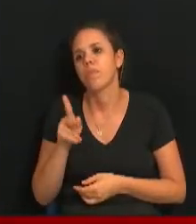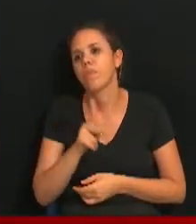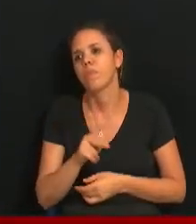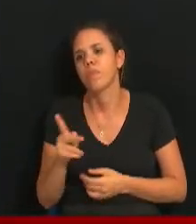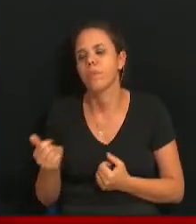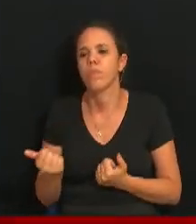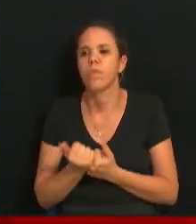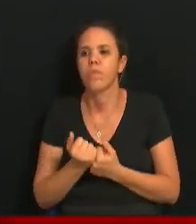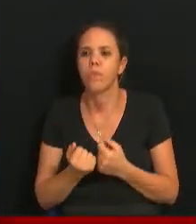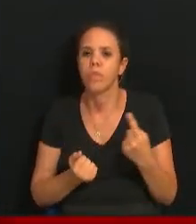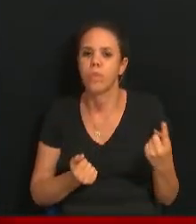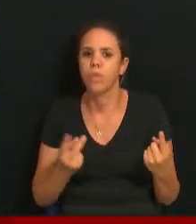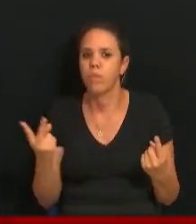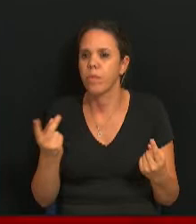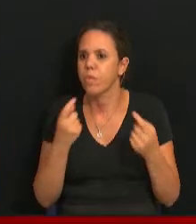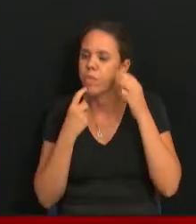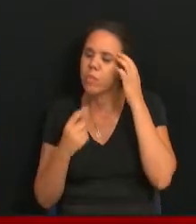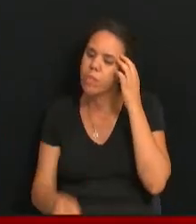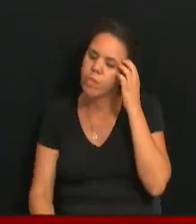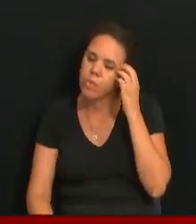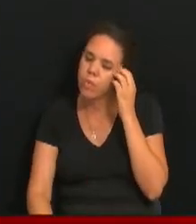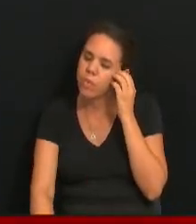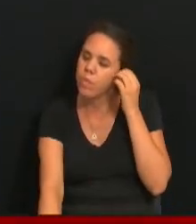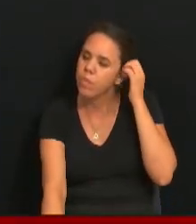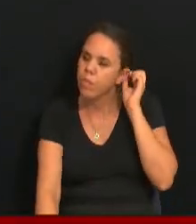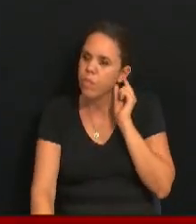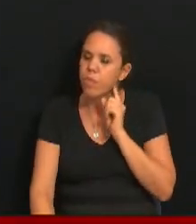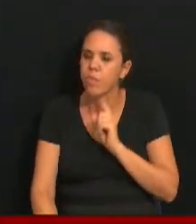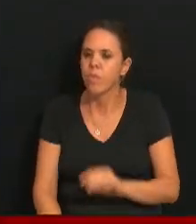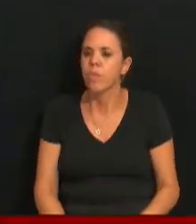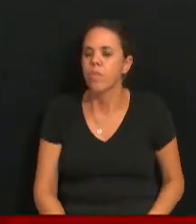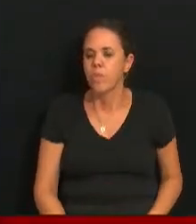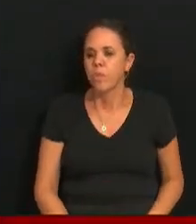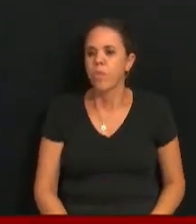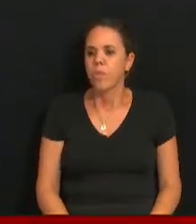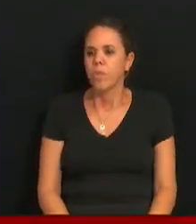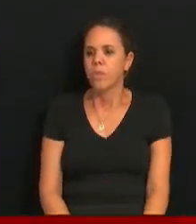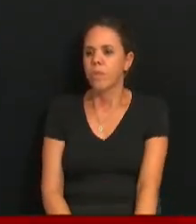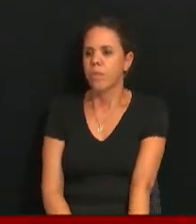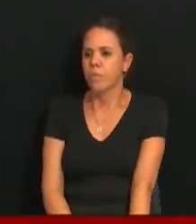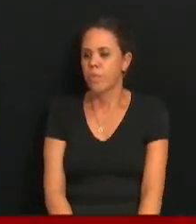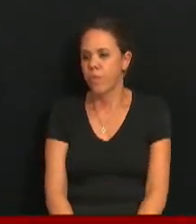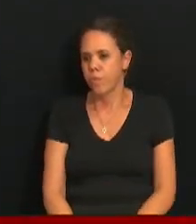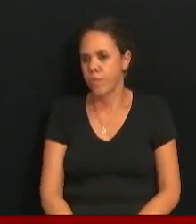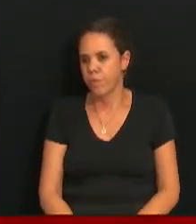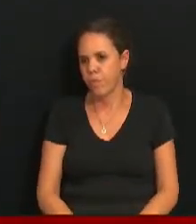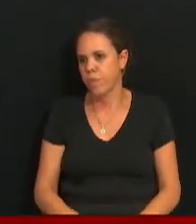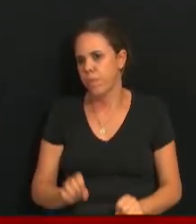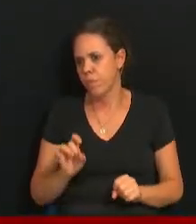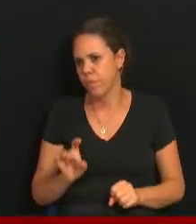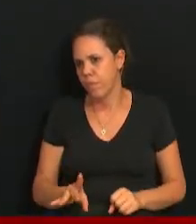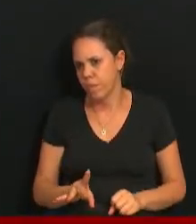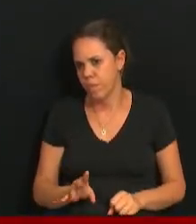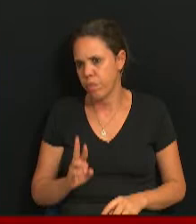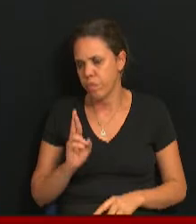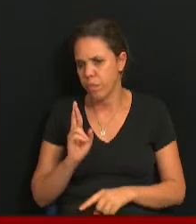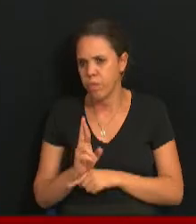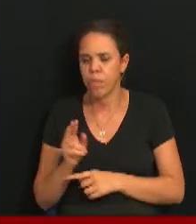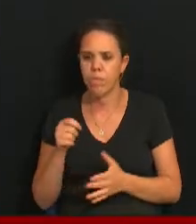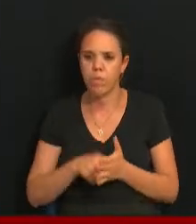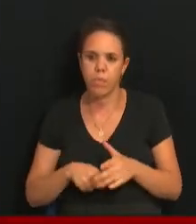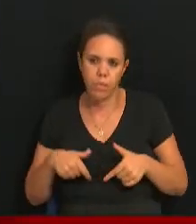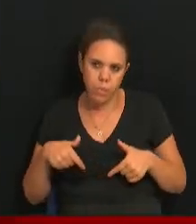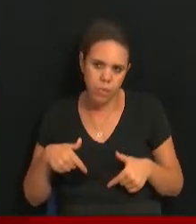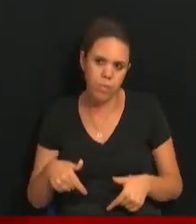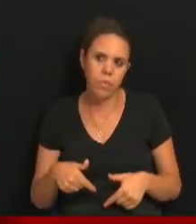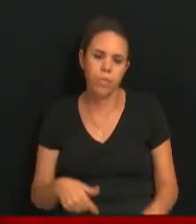1 e 2 de Campinas. Por quê? Nós entendemos que somente assim nós podemos ter uma representação de fato,